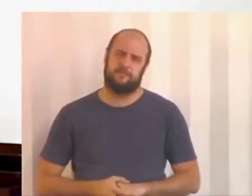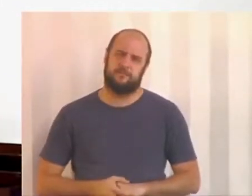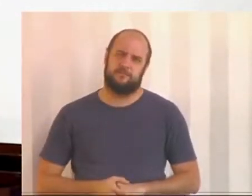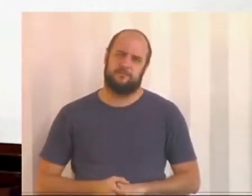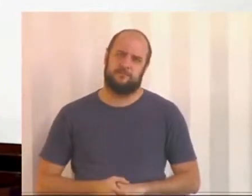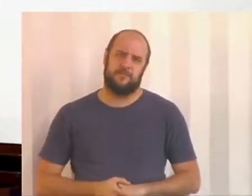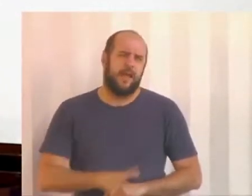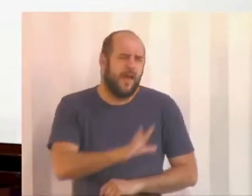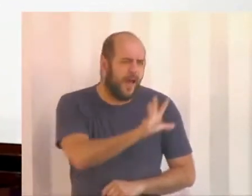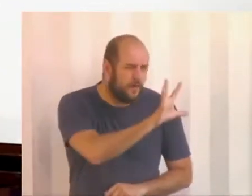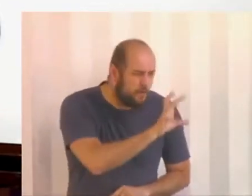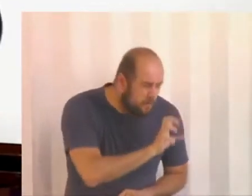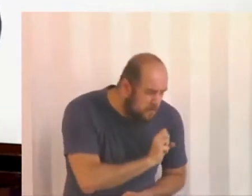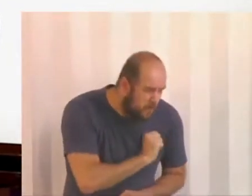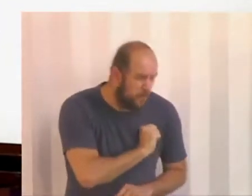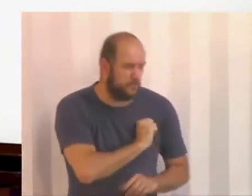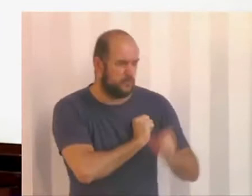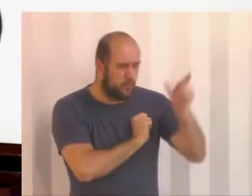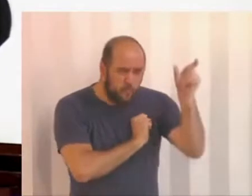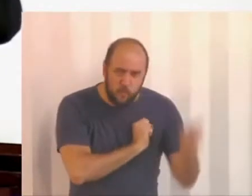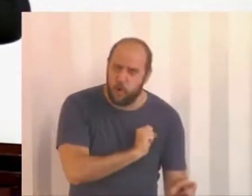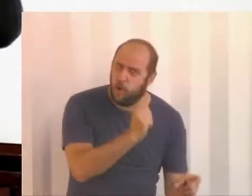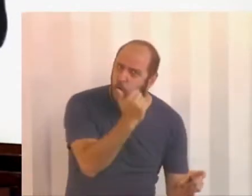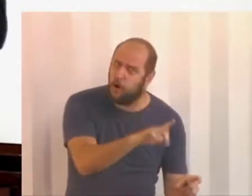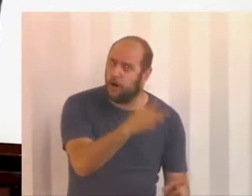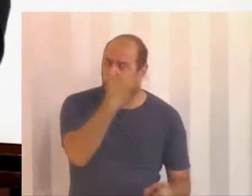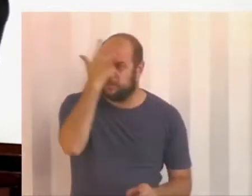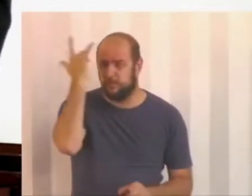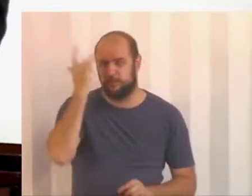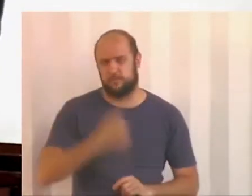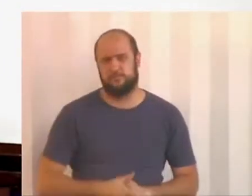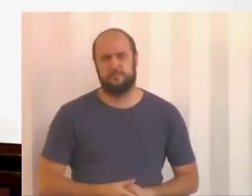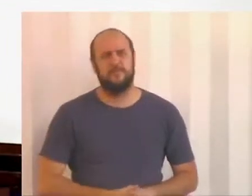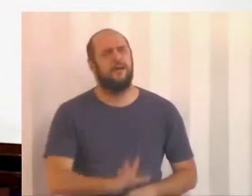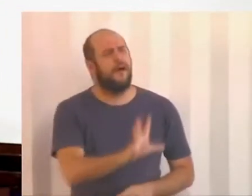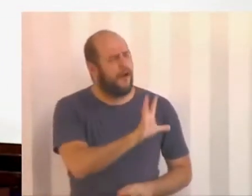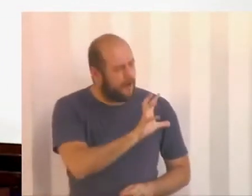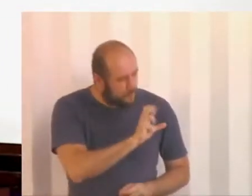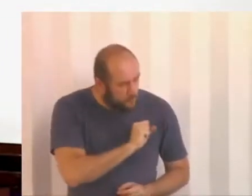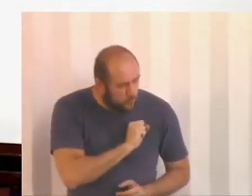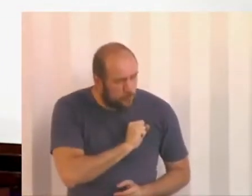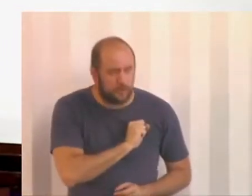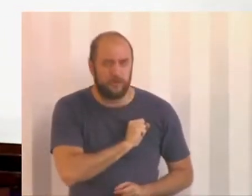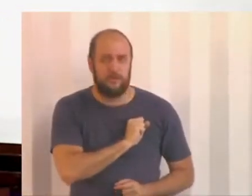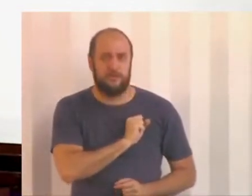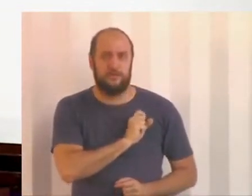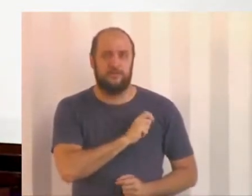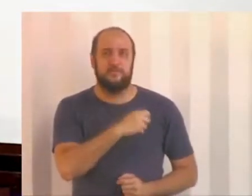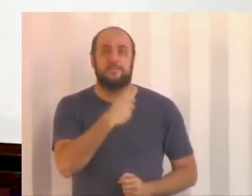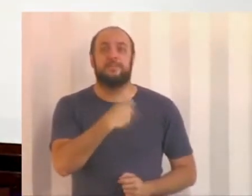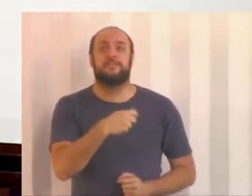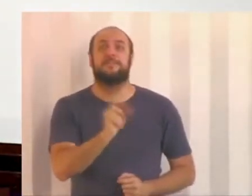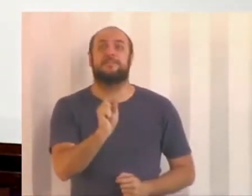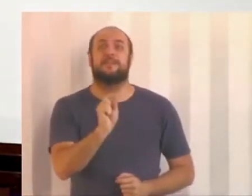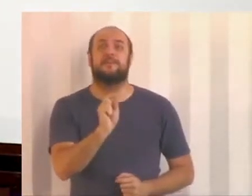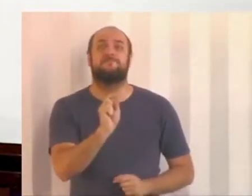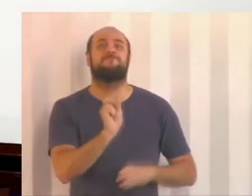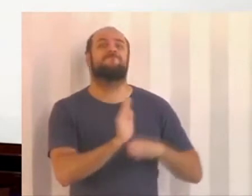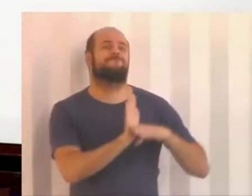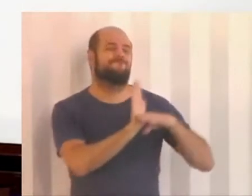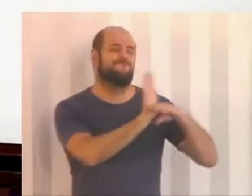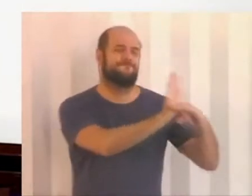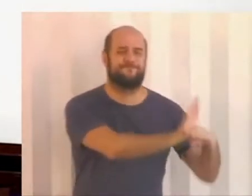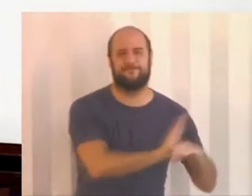amor pelo próximo, e nesse amor que você sente pelo próximo, você tem que ir